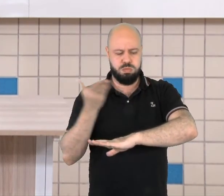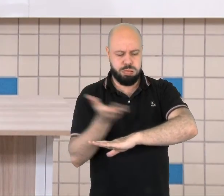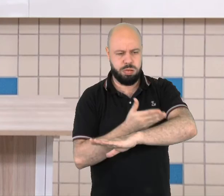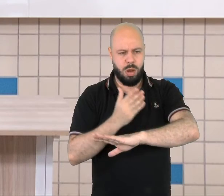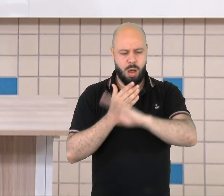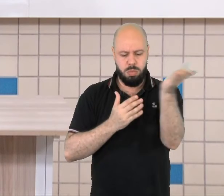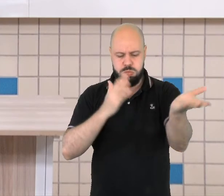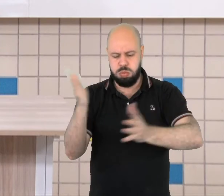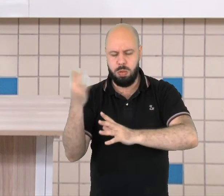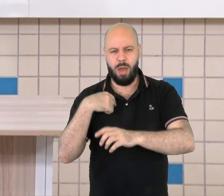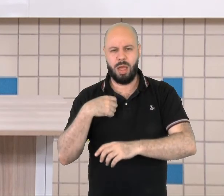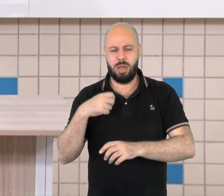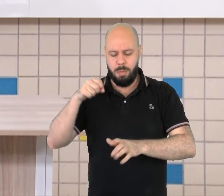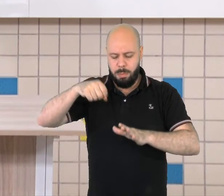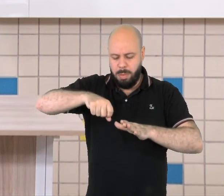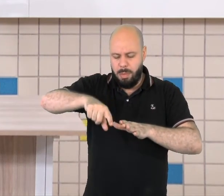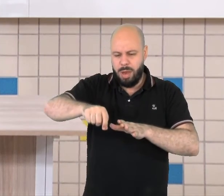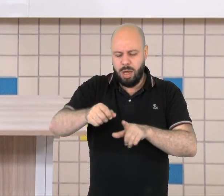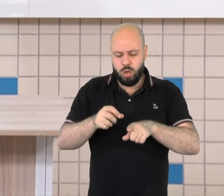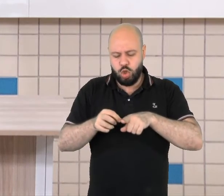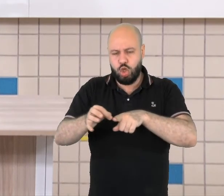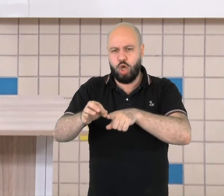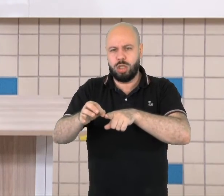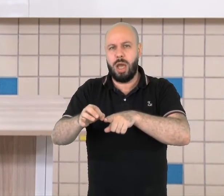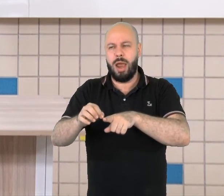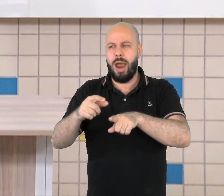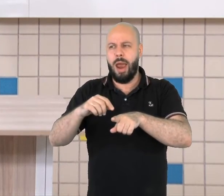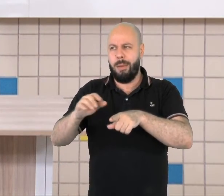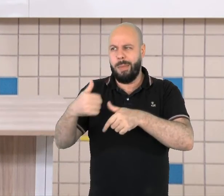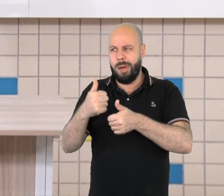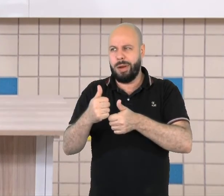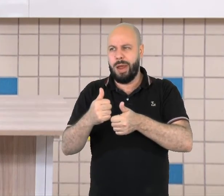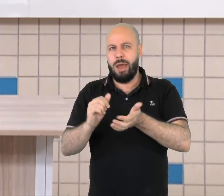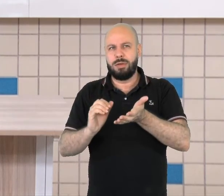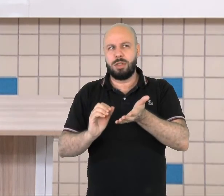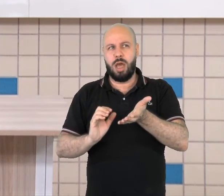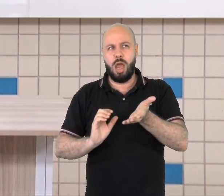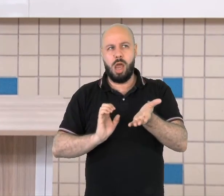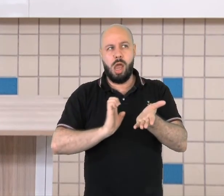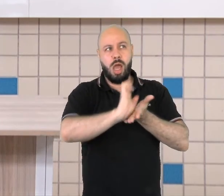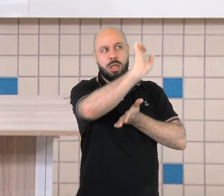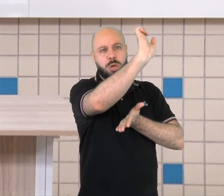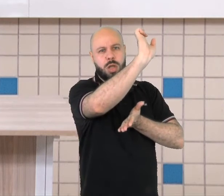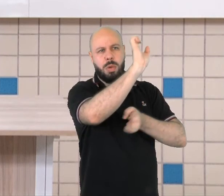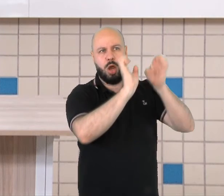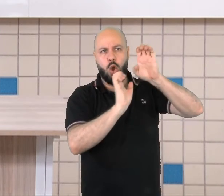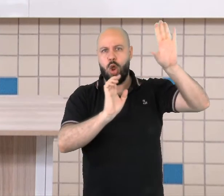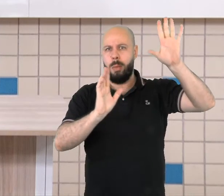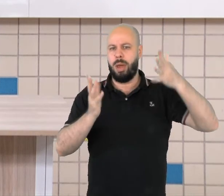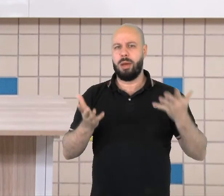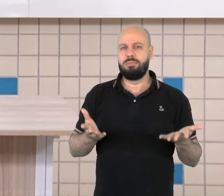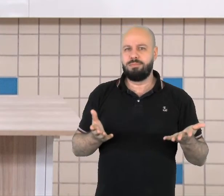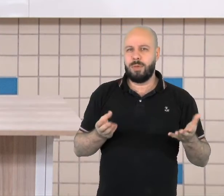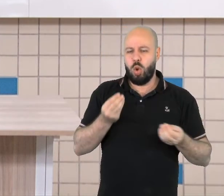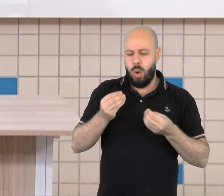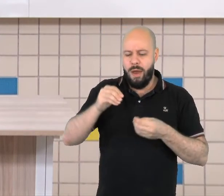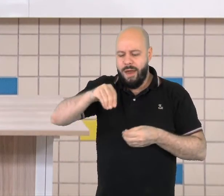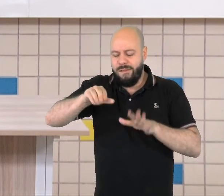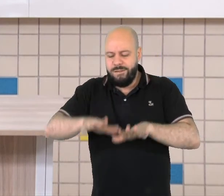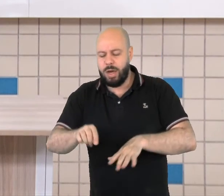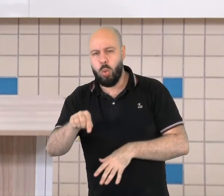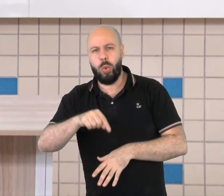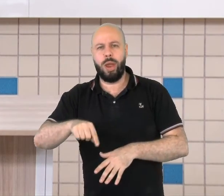a soja para a Europa, o que você está fazendo? Se você estiver fazendo isso, né? Às custas